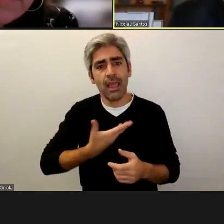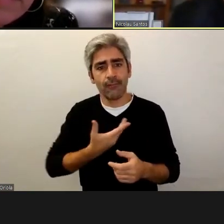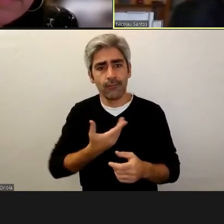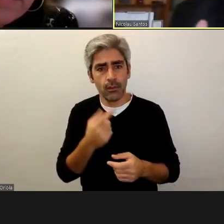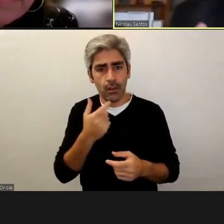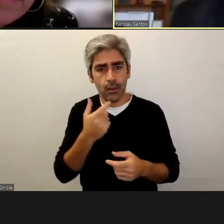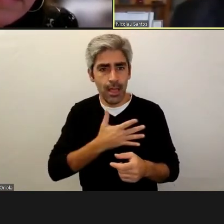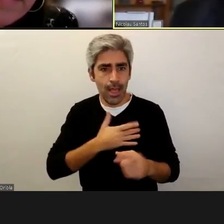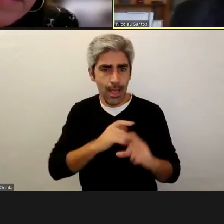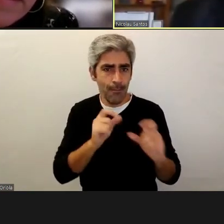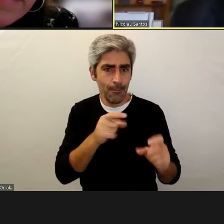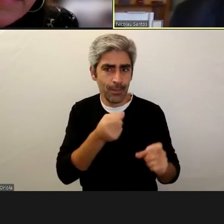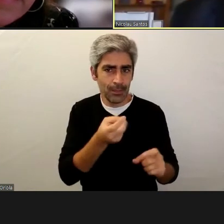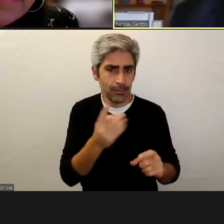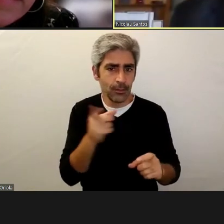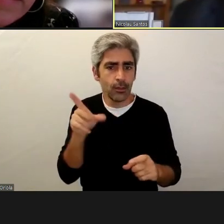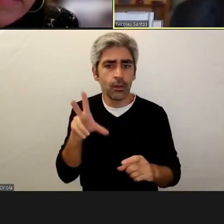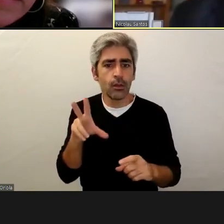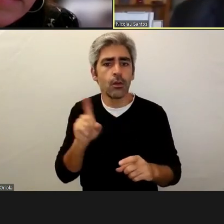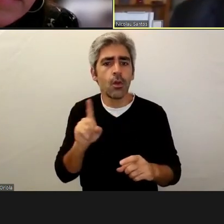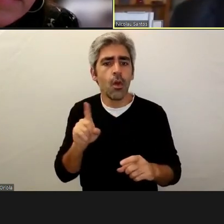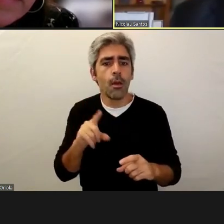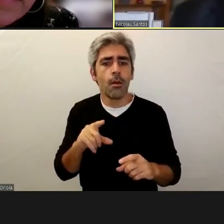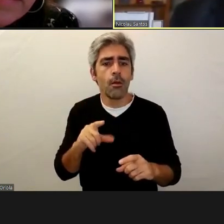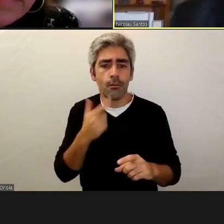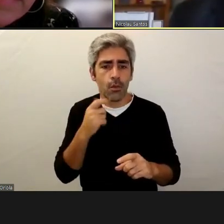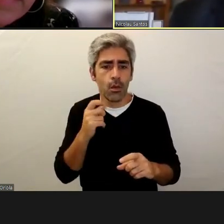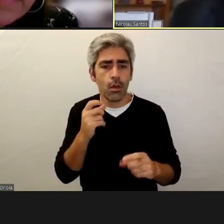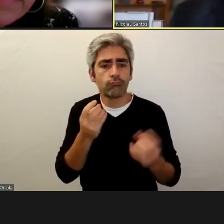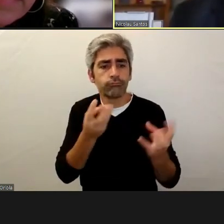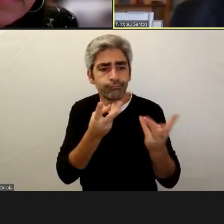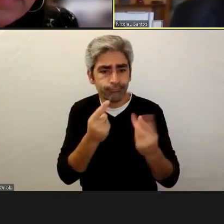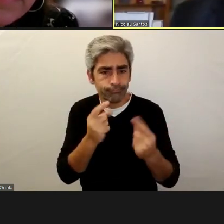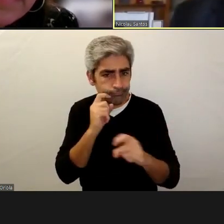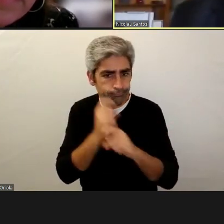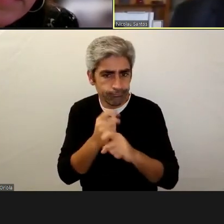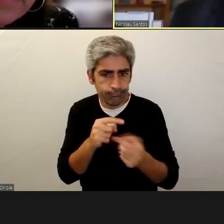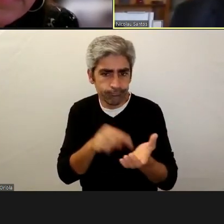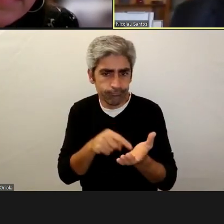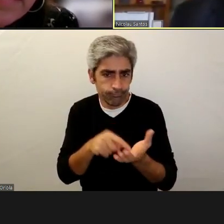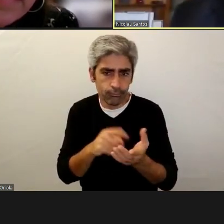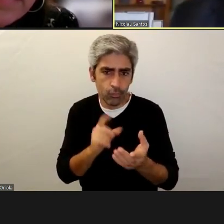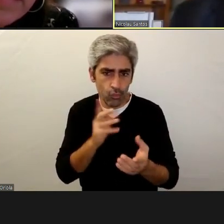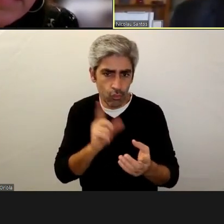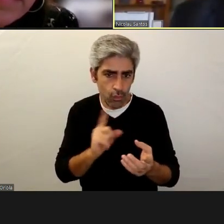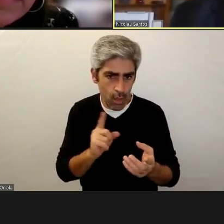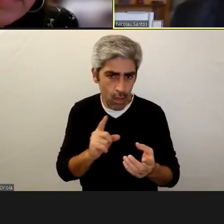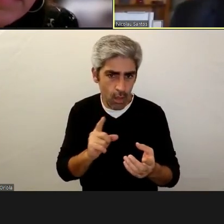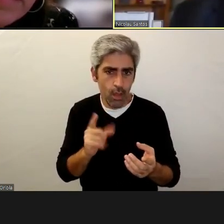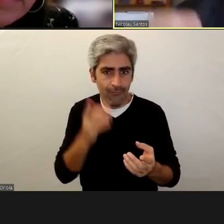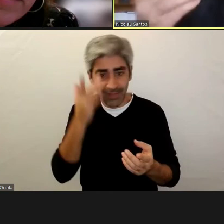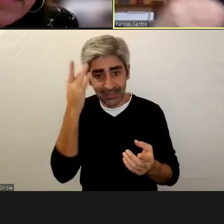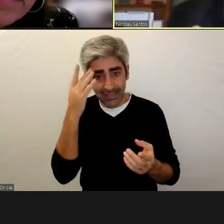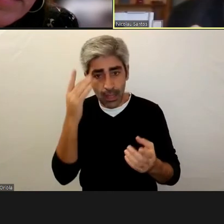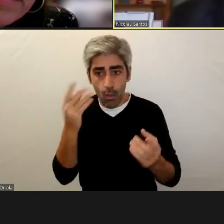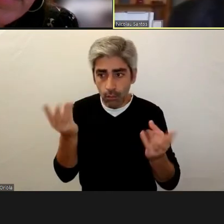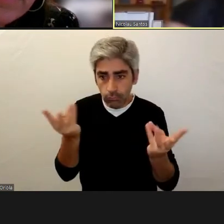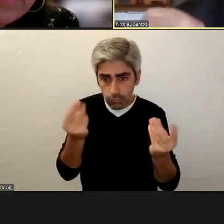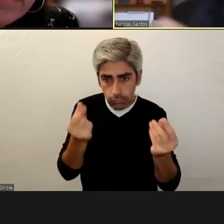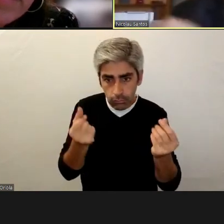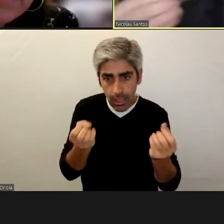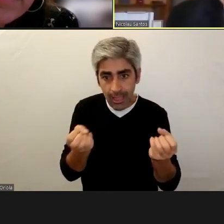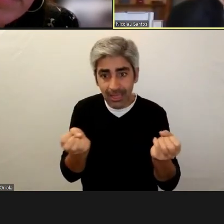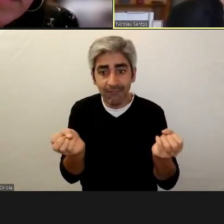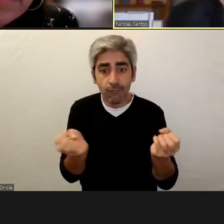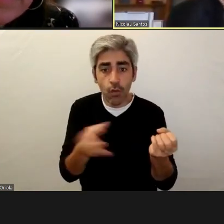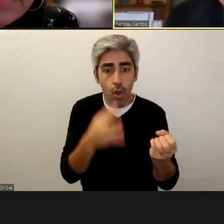coisa e nunca permite, não só não permite encontro de contas, poderia facilitar essa situação, como normalmente o Estado para devolver